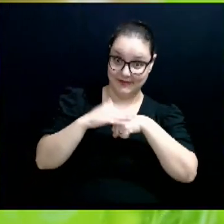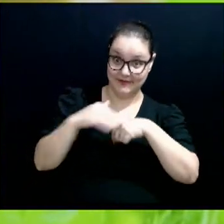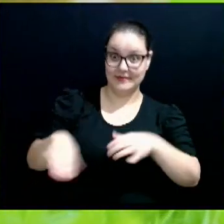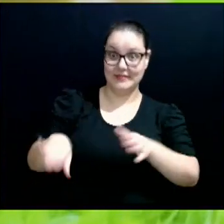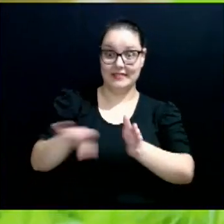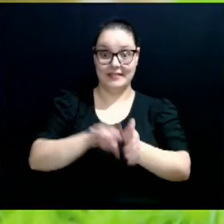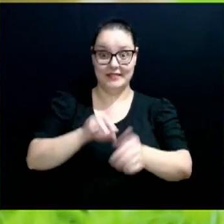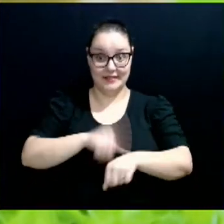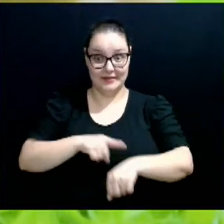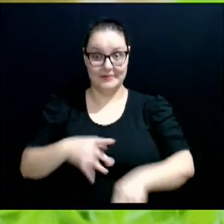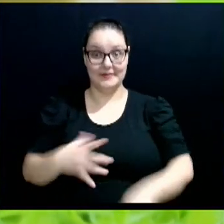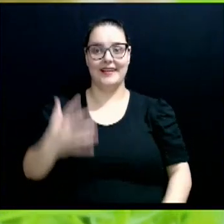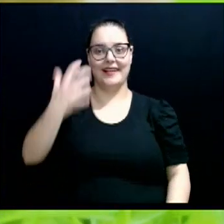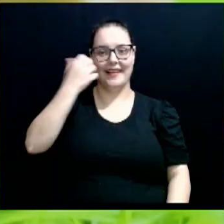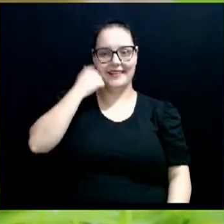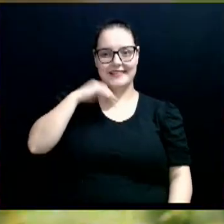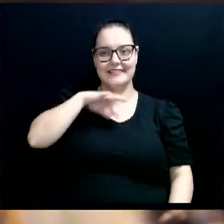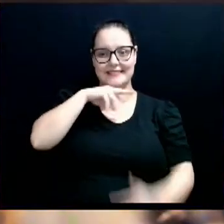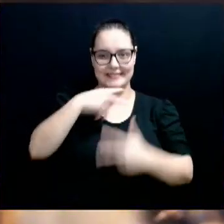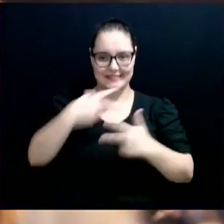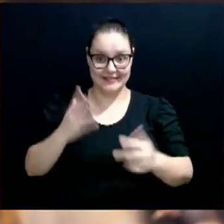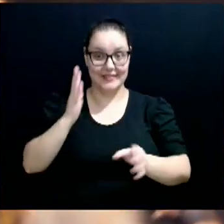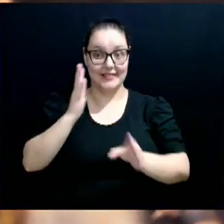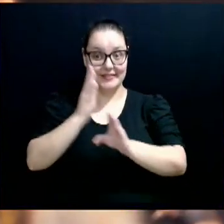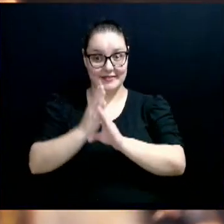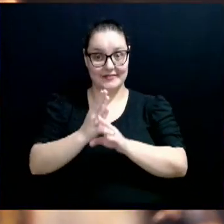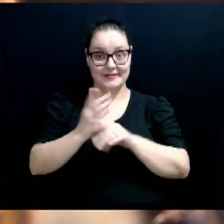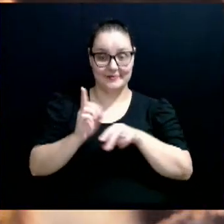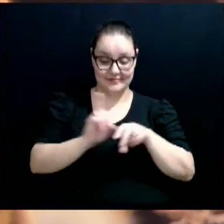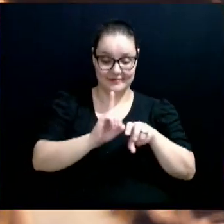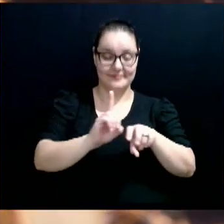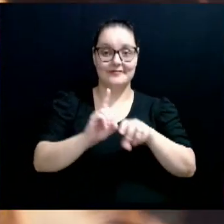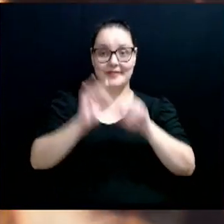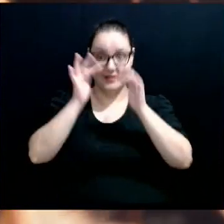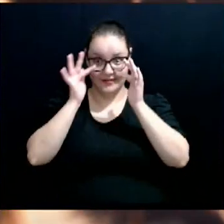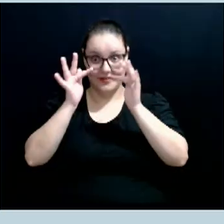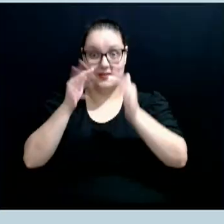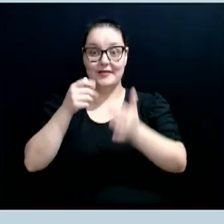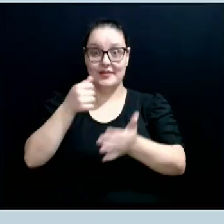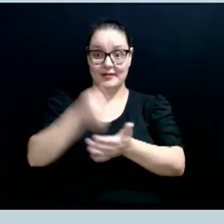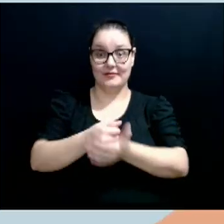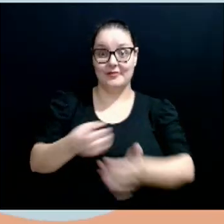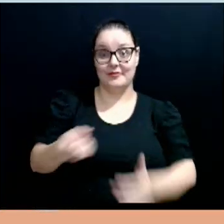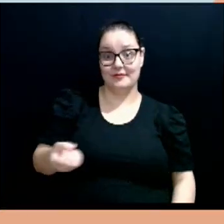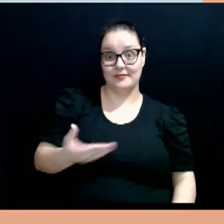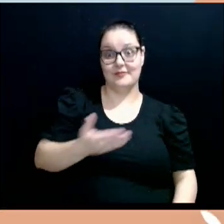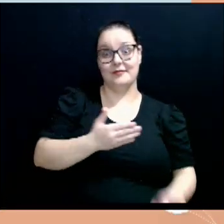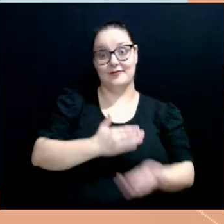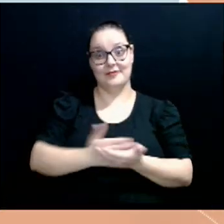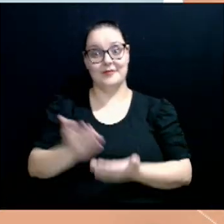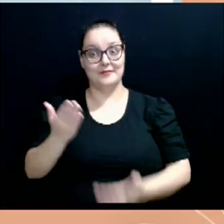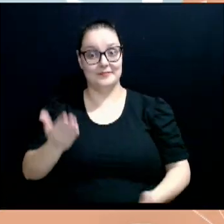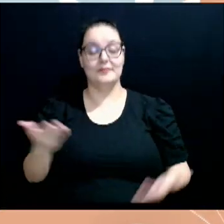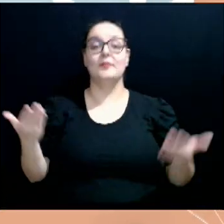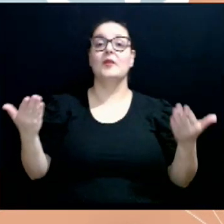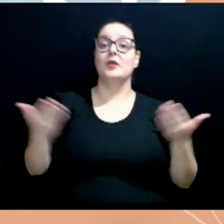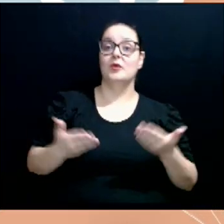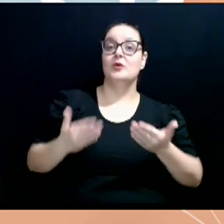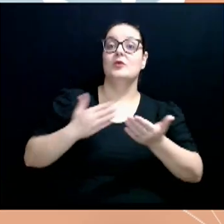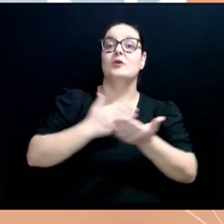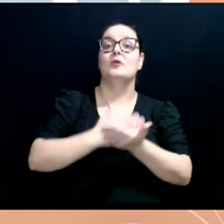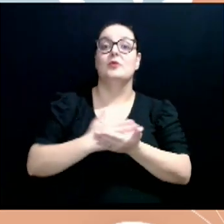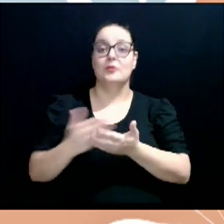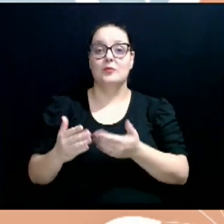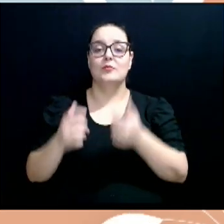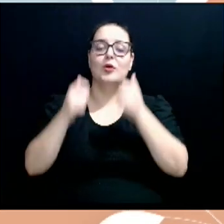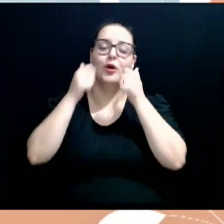um Bichinho. Encontre o seu companheiro fiel e garanta um novo começo para ele. E hoje começamos com as fofuras da